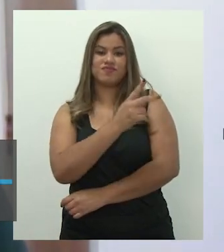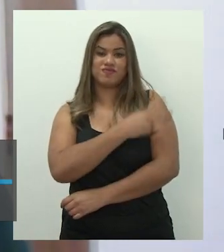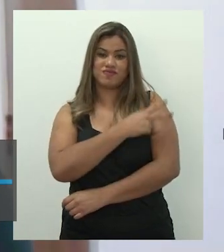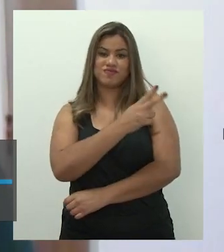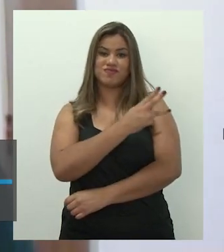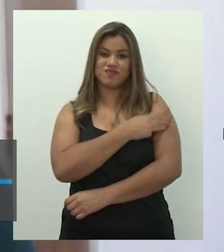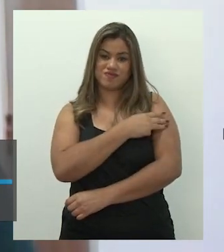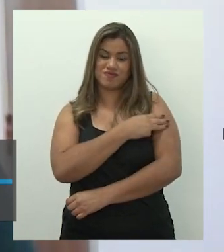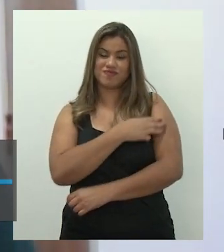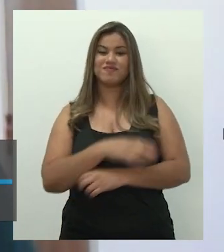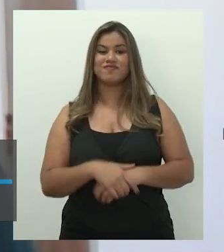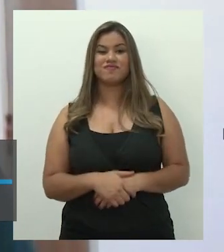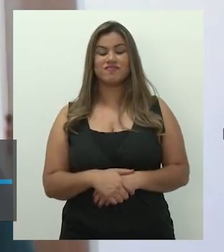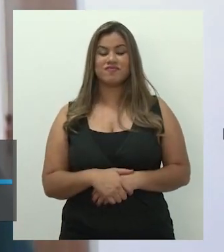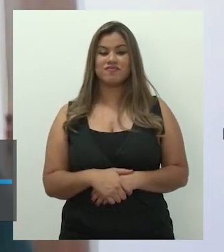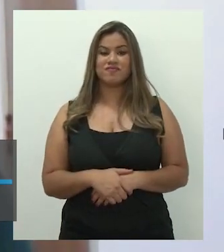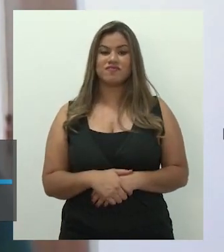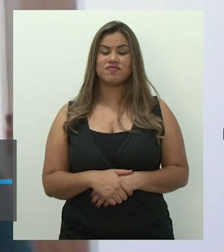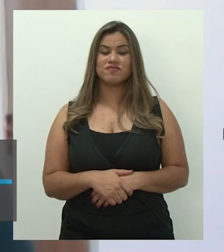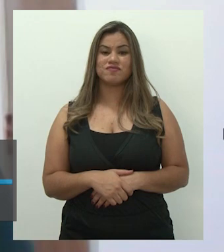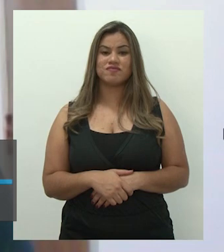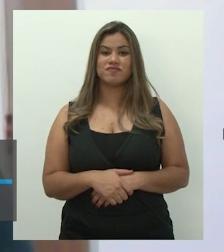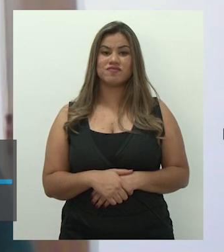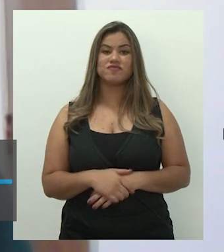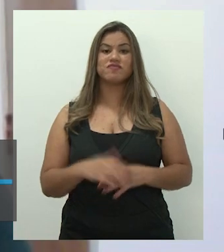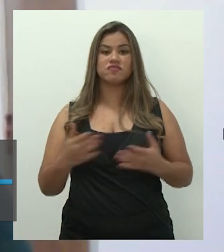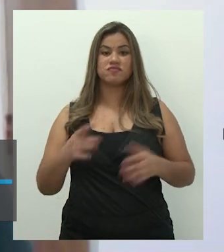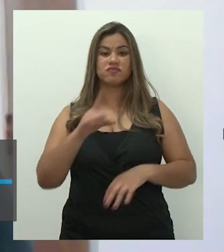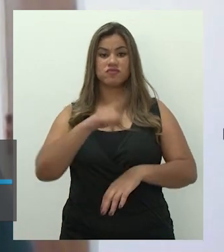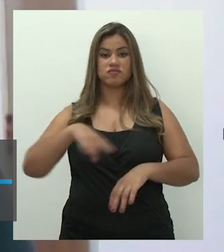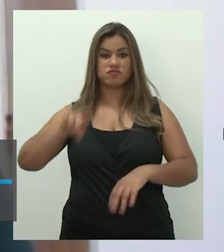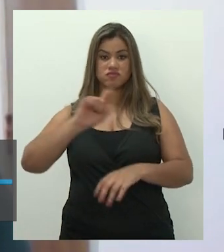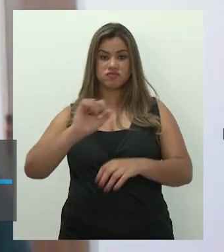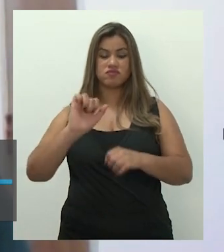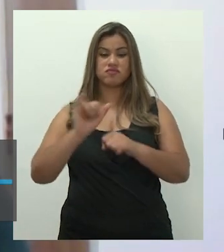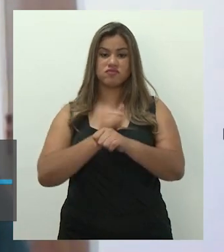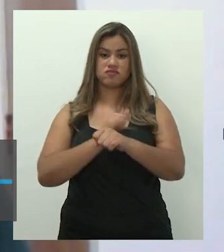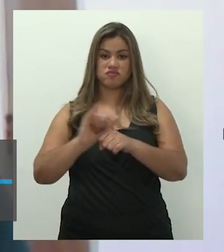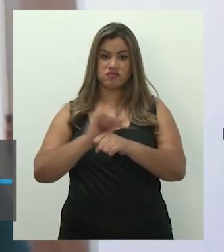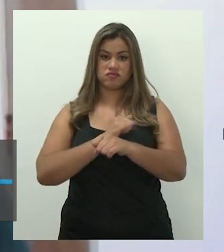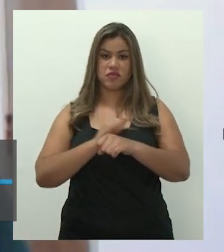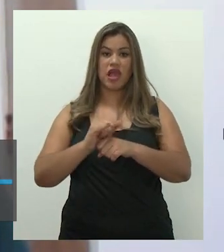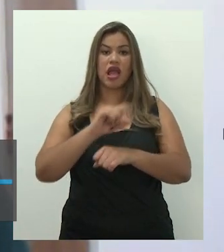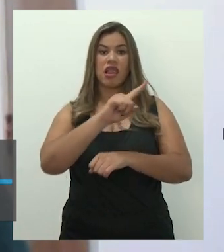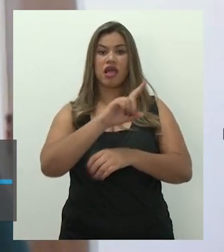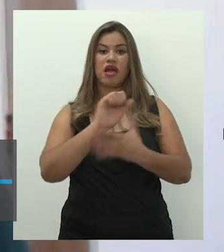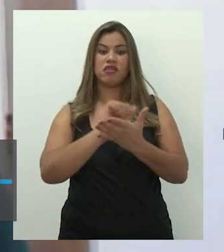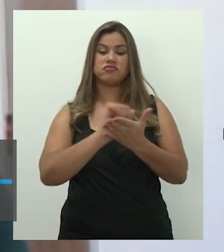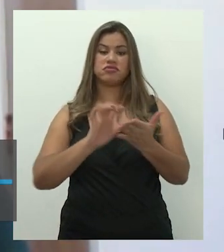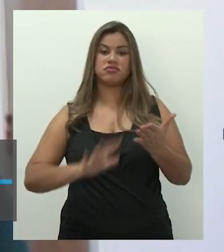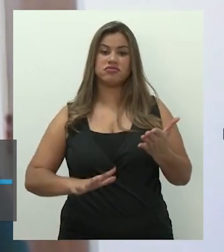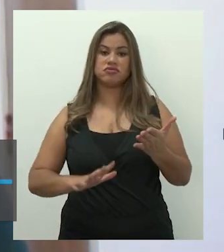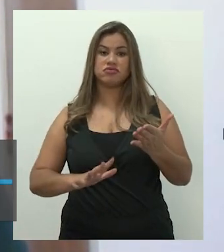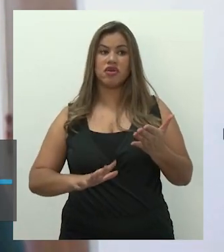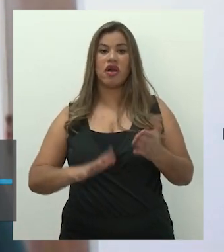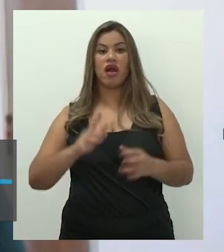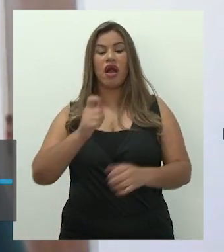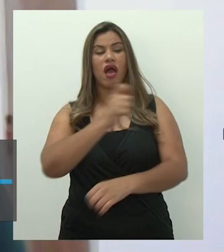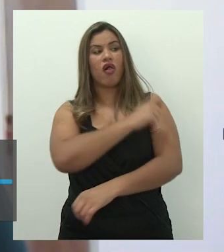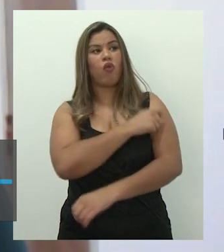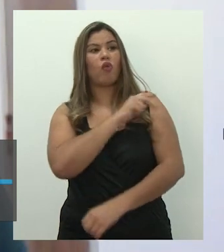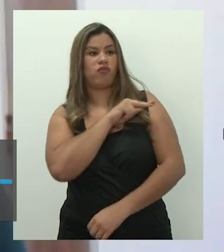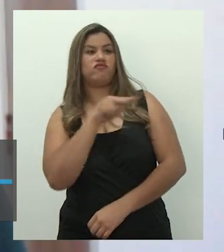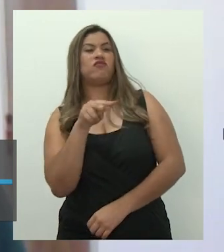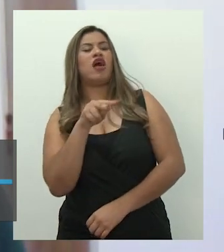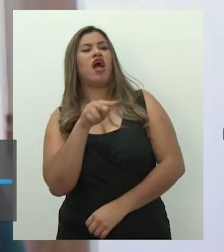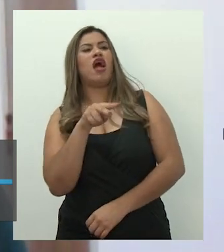ano. Então, quando vocês usam essa estratégia, os alunos conseguem associar, né? Que eles já trabalharam